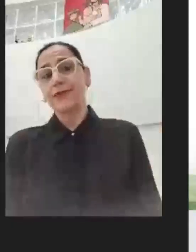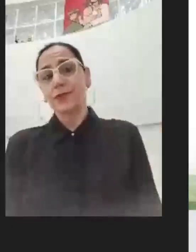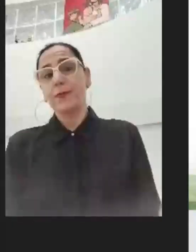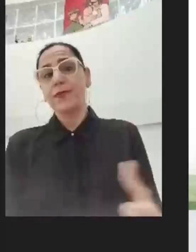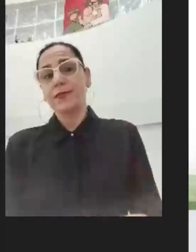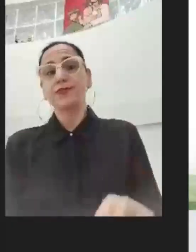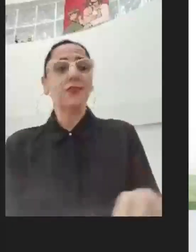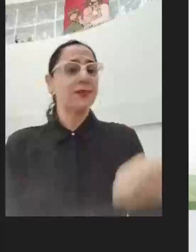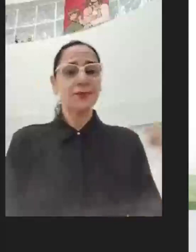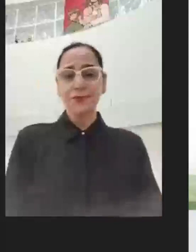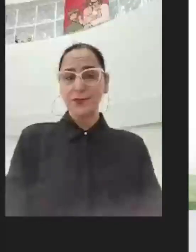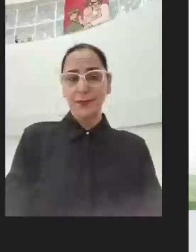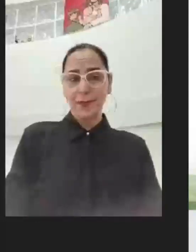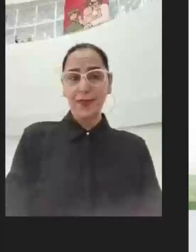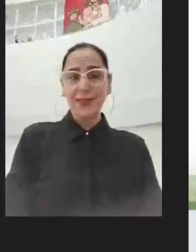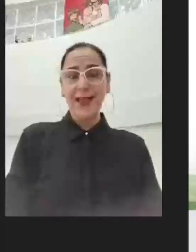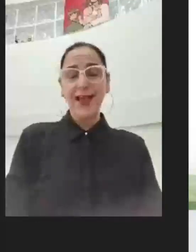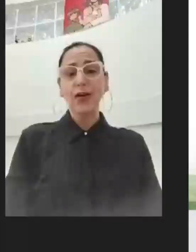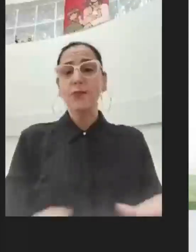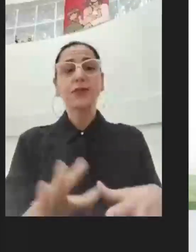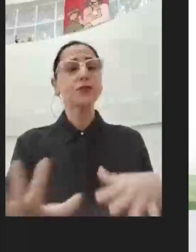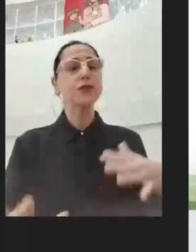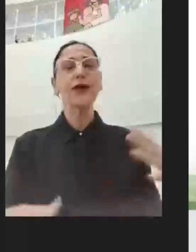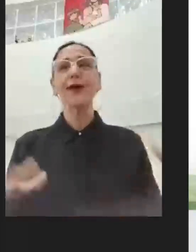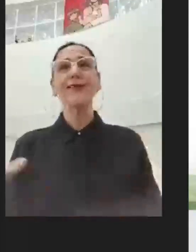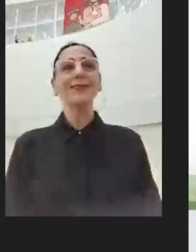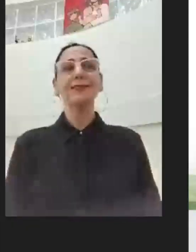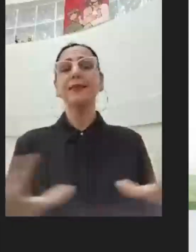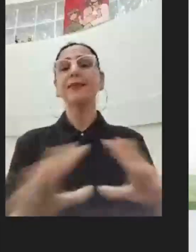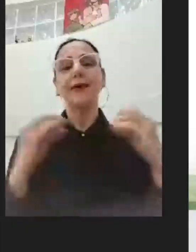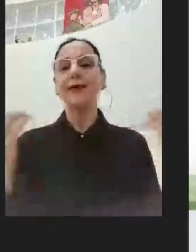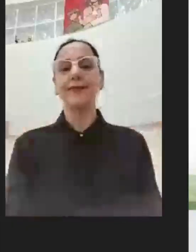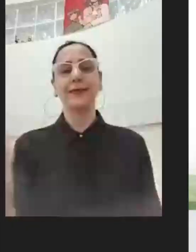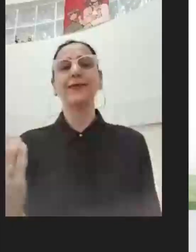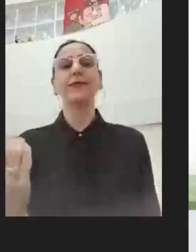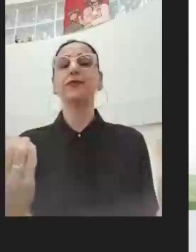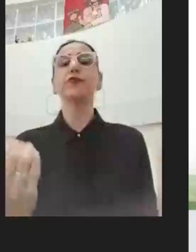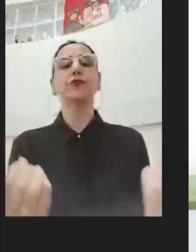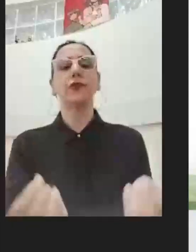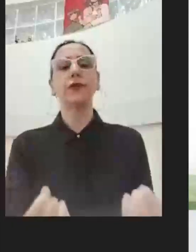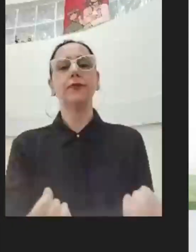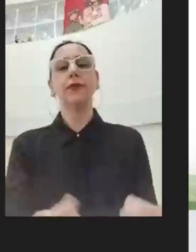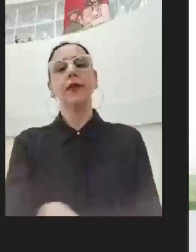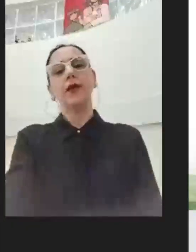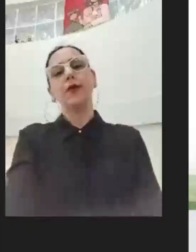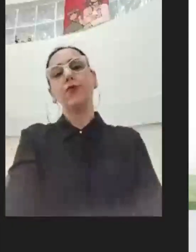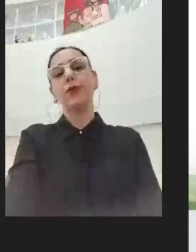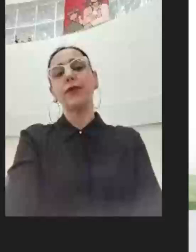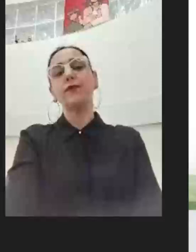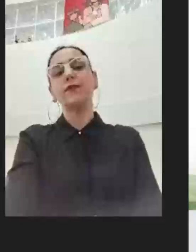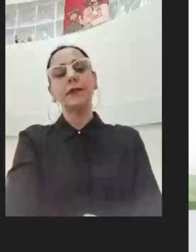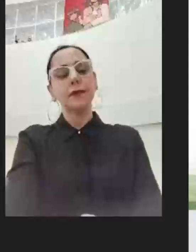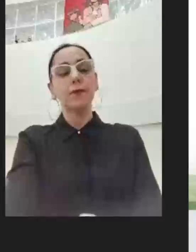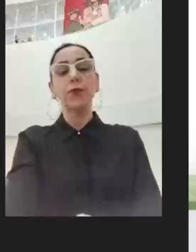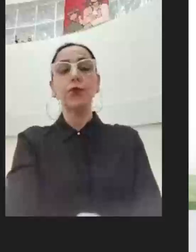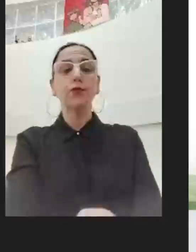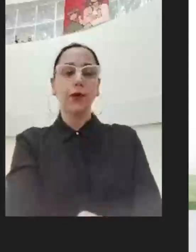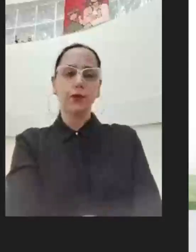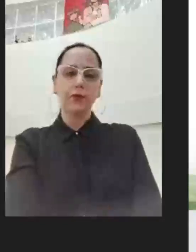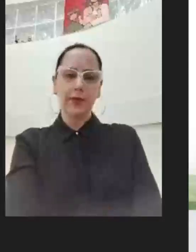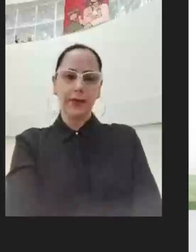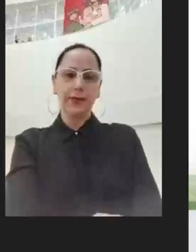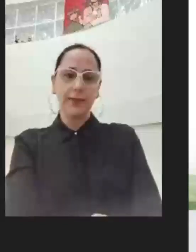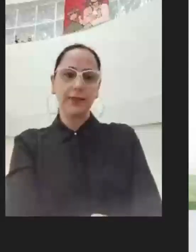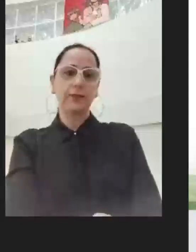e aí, quando ganhavam os bebezinhos, também não podiam amamentar, começou a pintar ali, surgir um